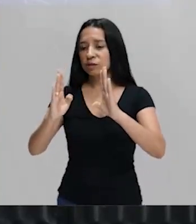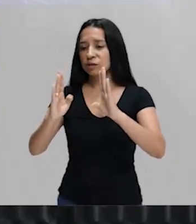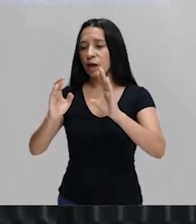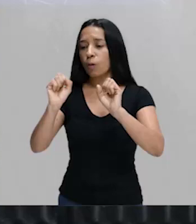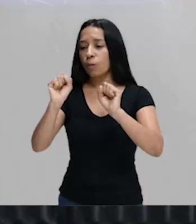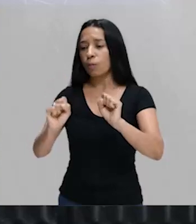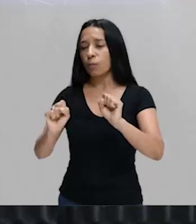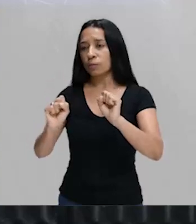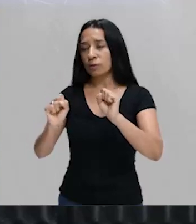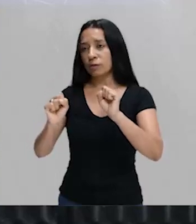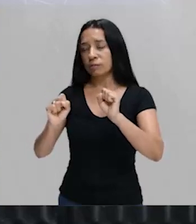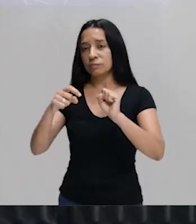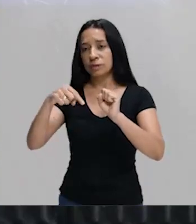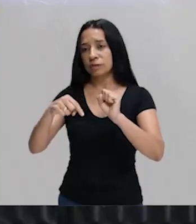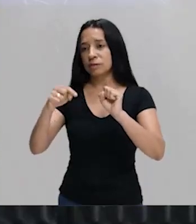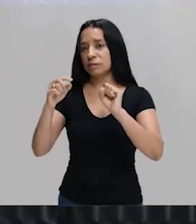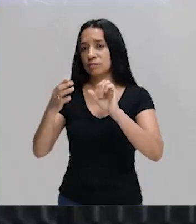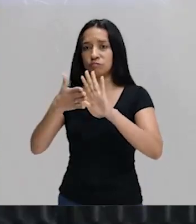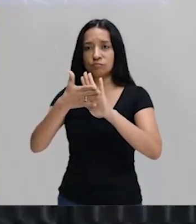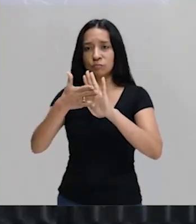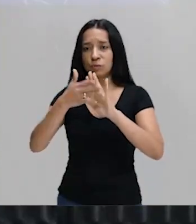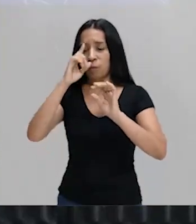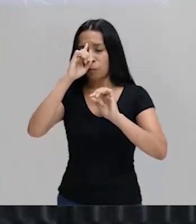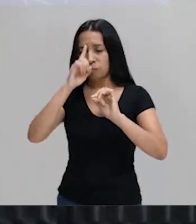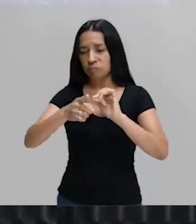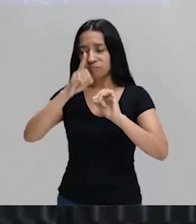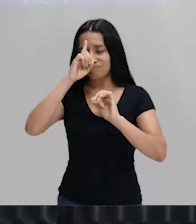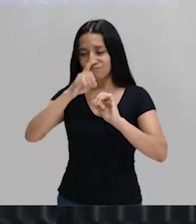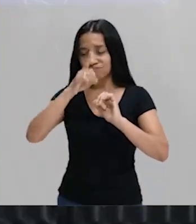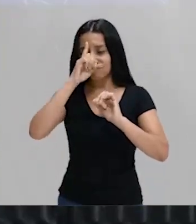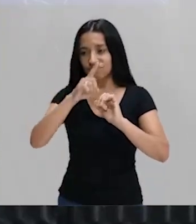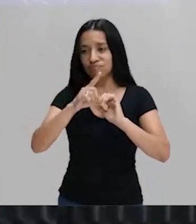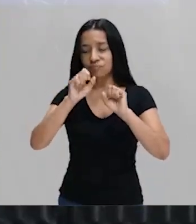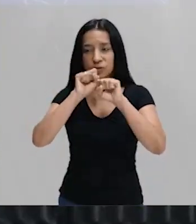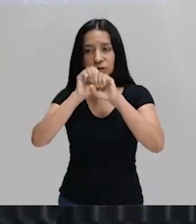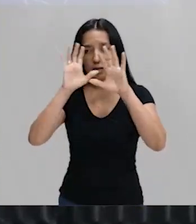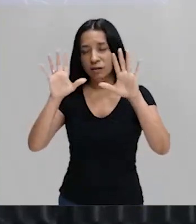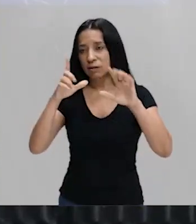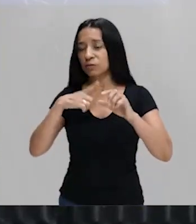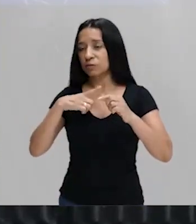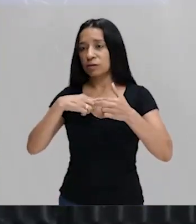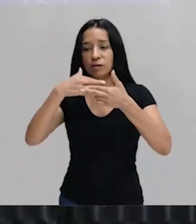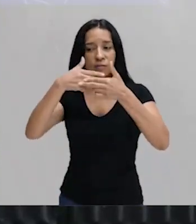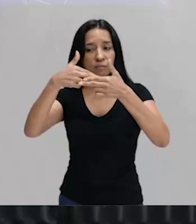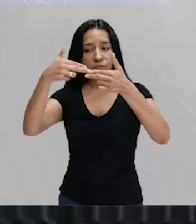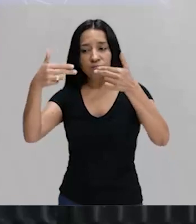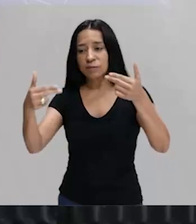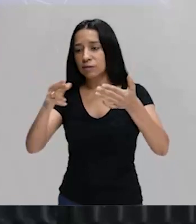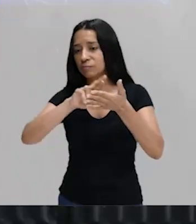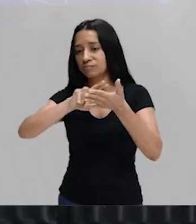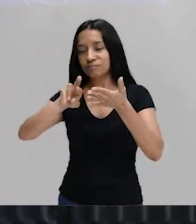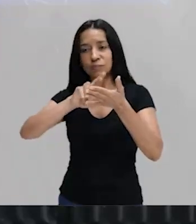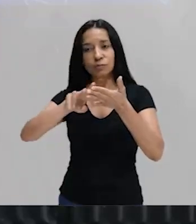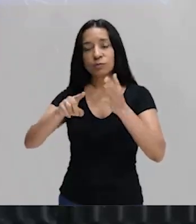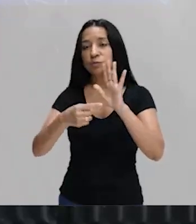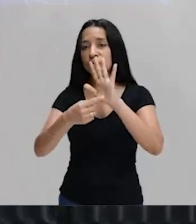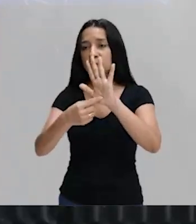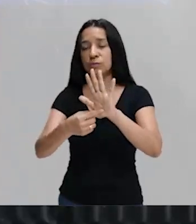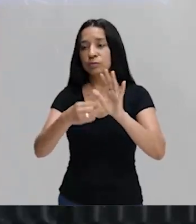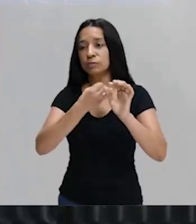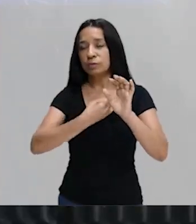mãos. É evidente que Dom Pedro, nós temos vários elementos que mostram que o